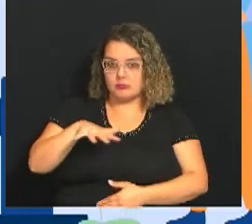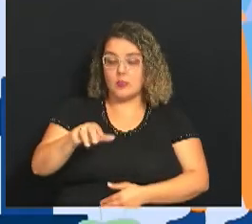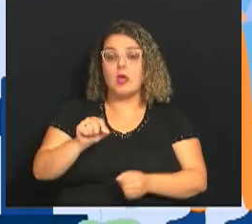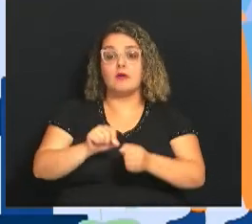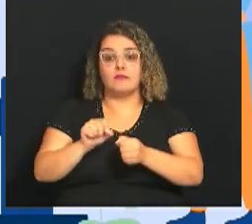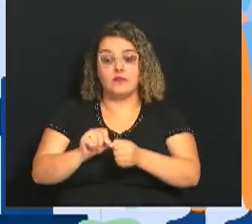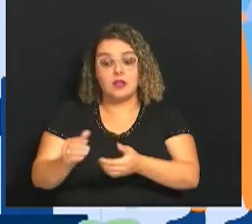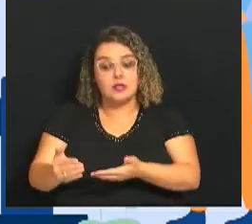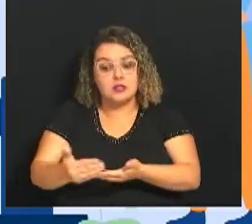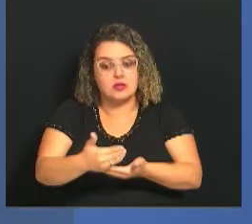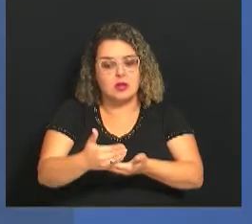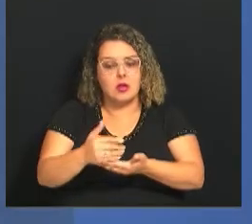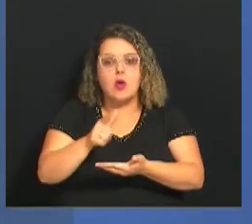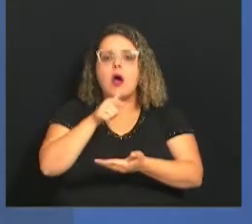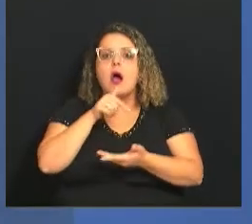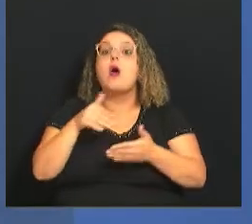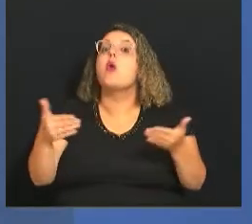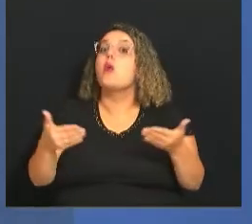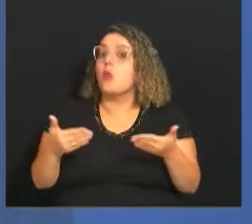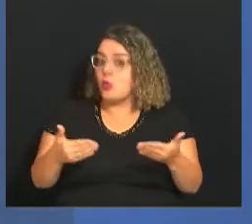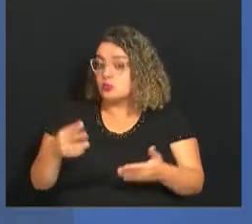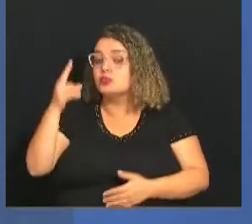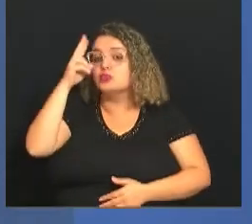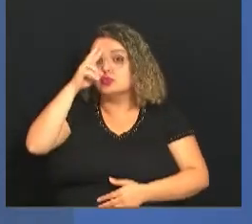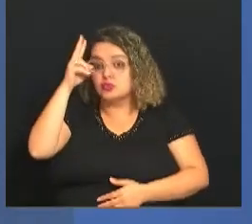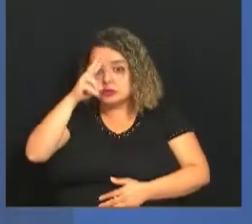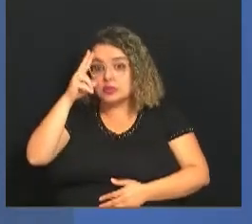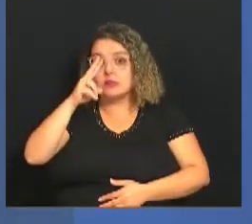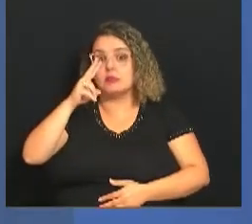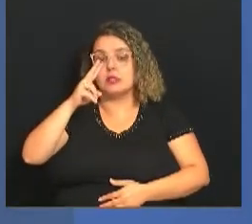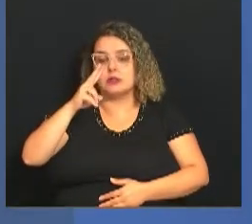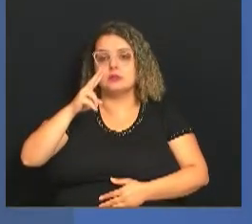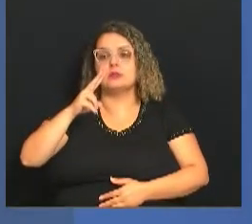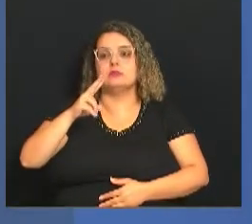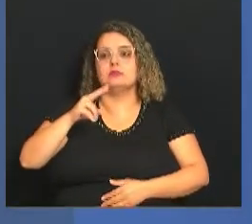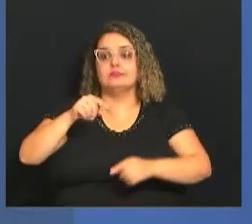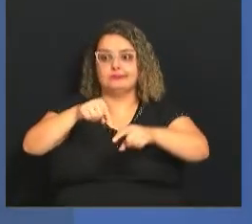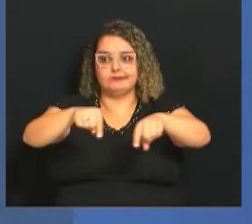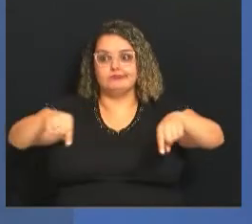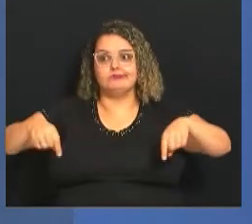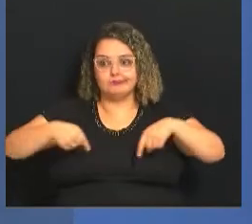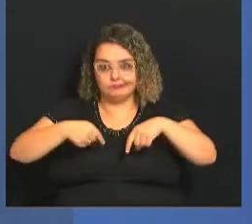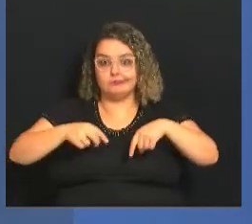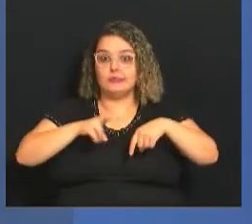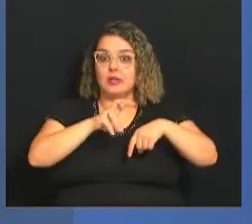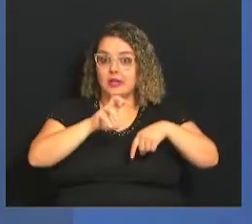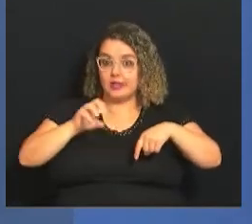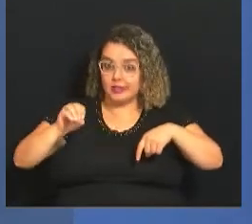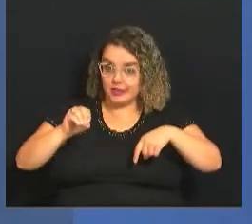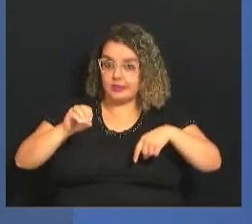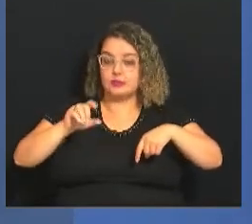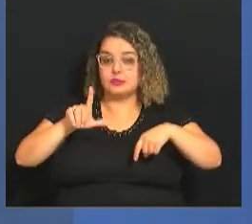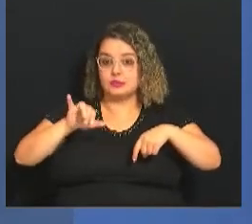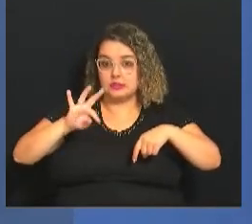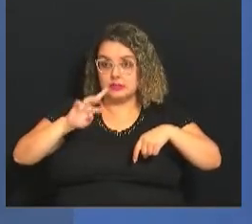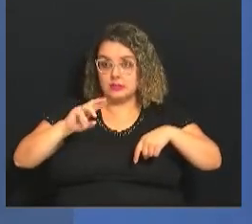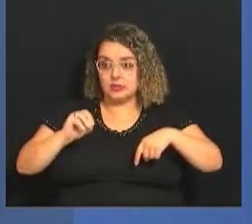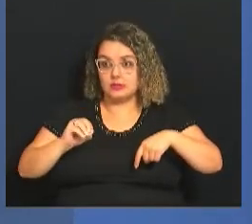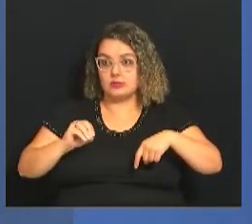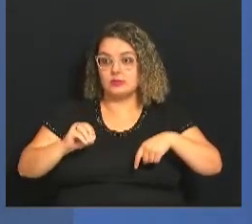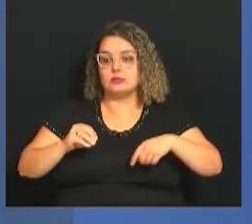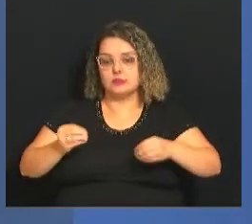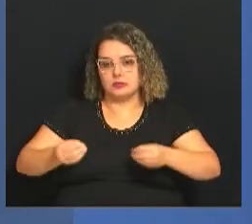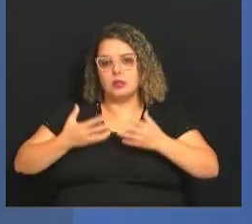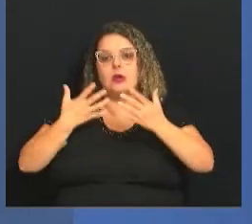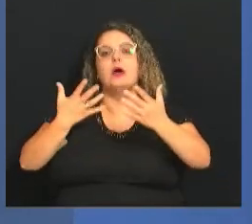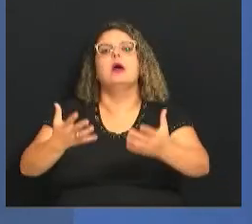de água ainda hoje, lembrando que uma caixa d'água de 500 litros, ela fornece por 24 horas